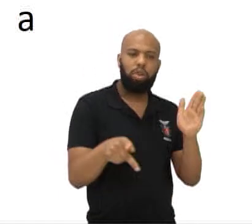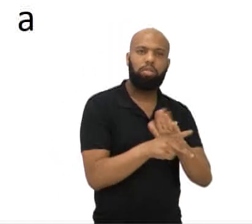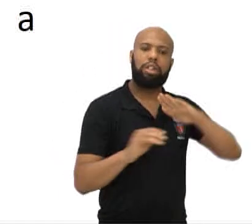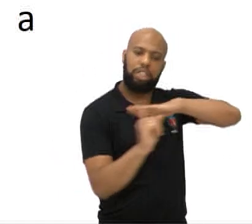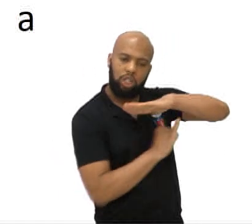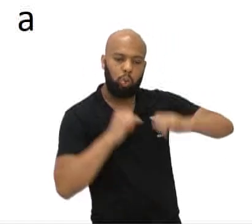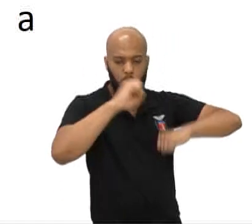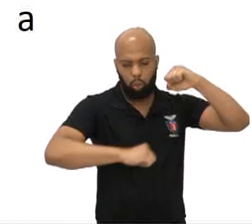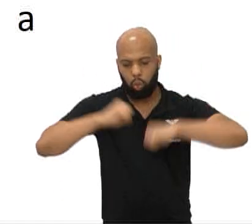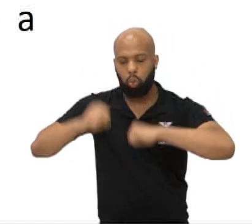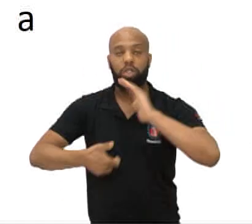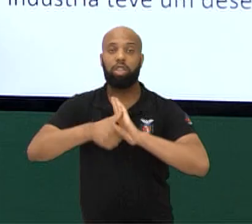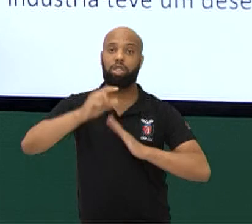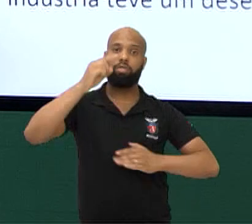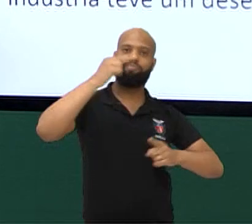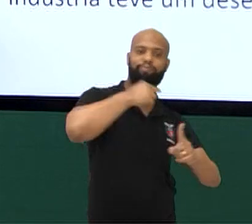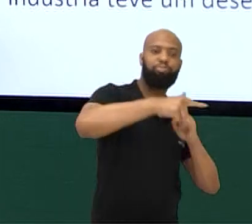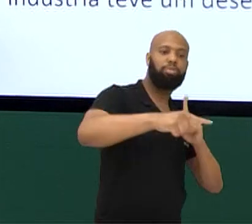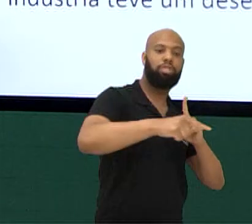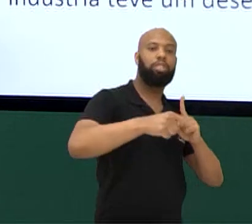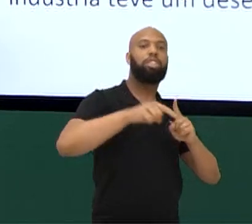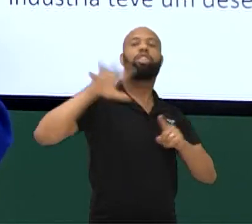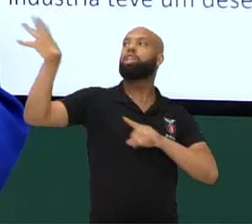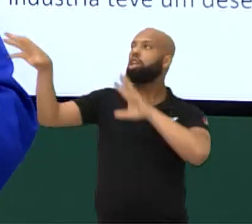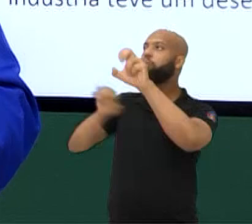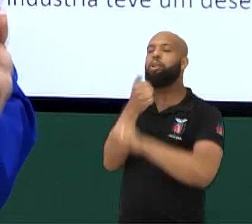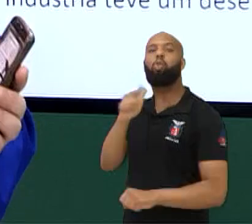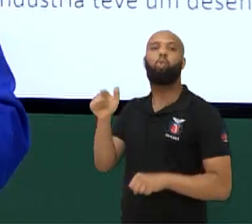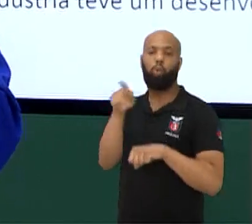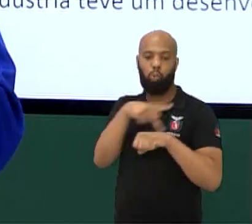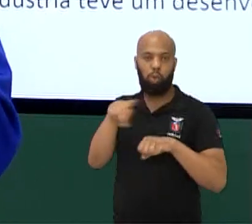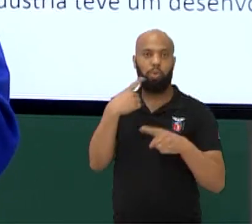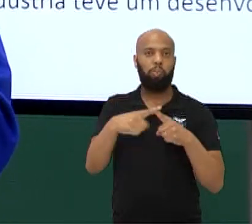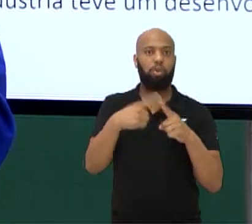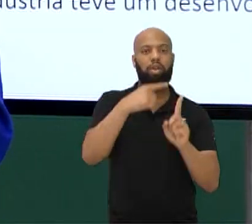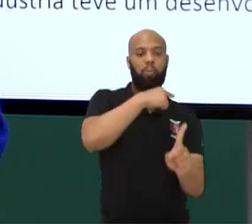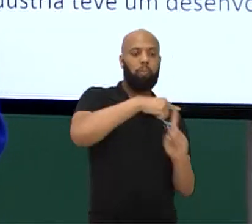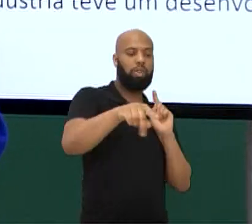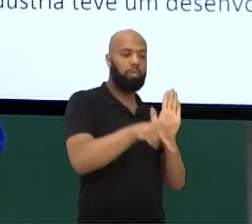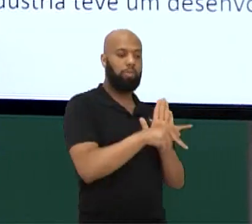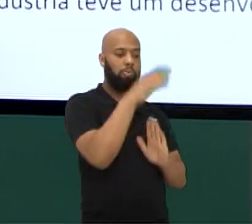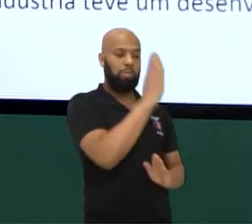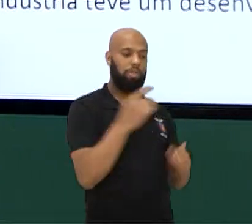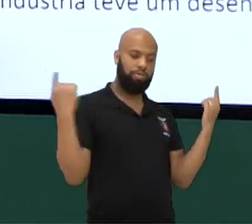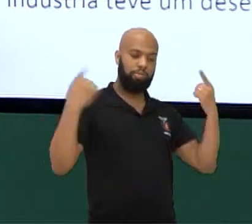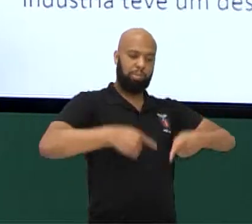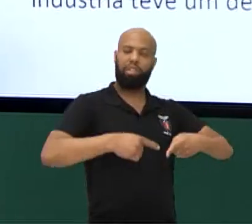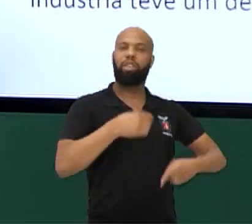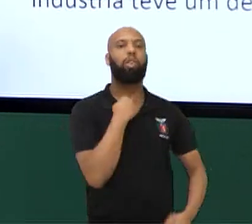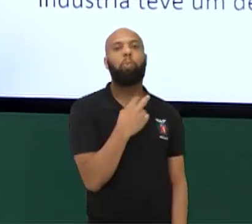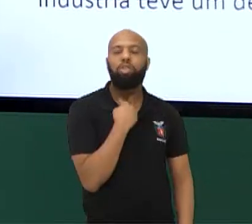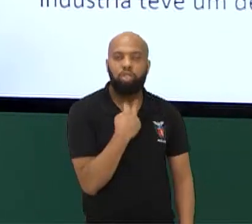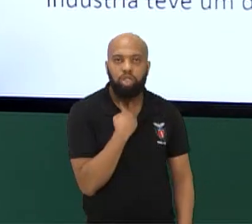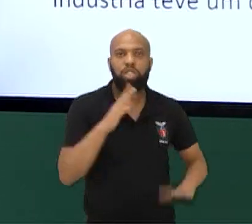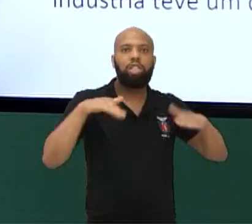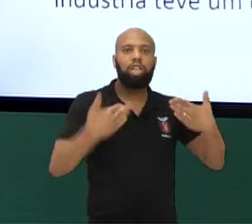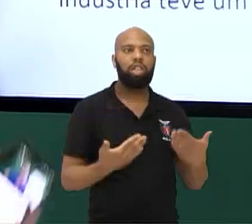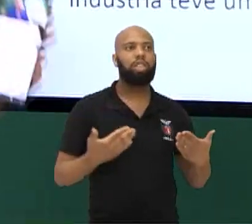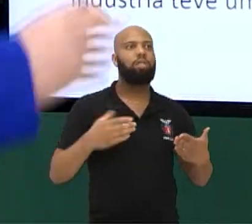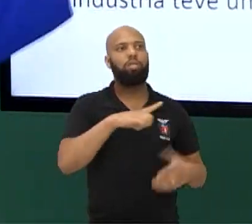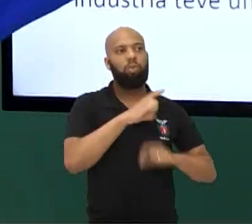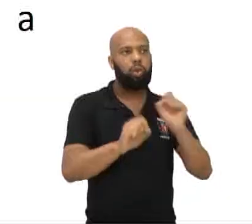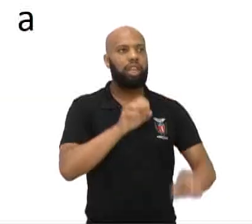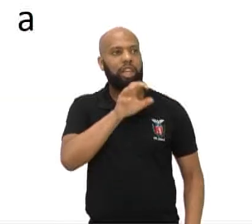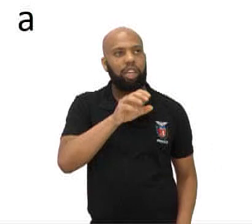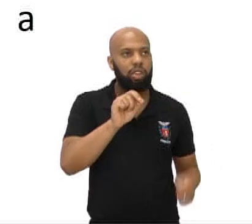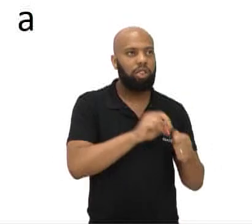manufaturado, industrial, a gente tinha que trazer de fora. Era proibido o Brasil fazer competição, certo? Então, pessoal,